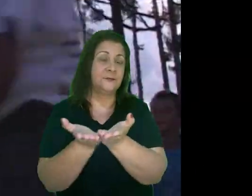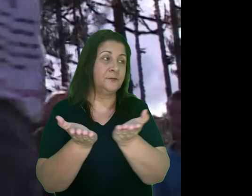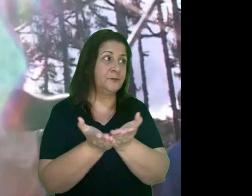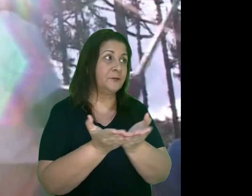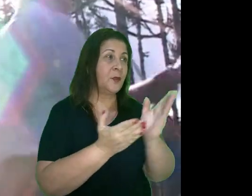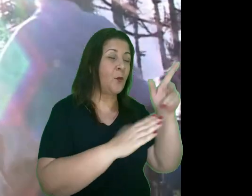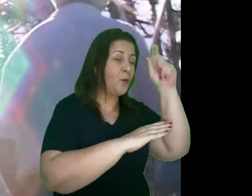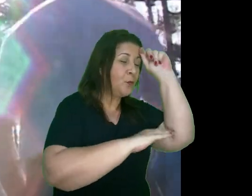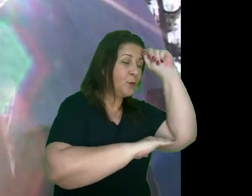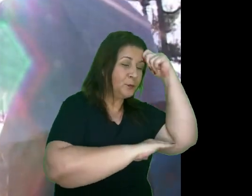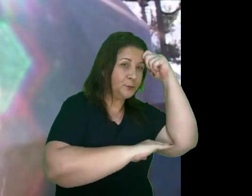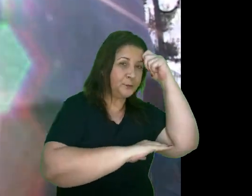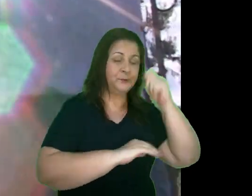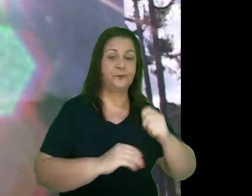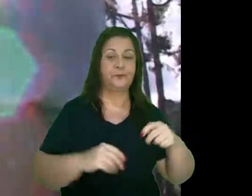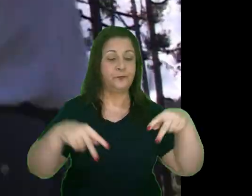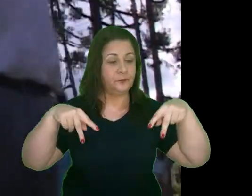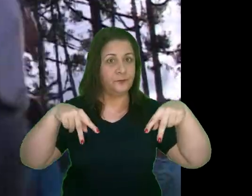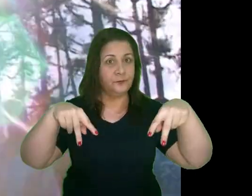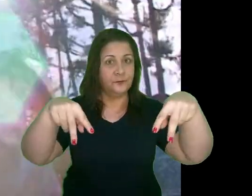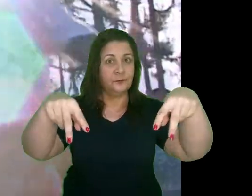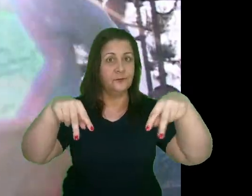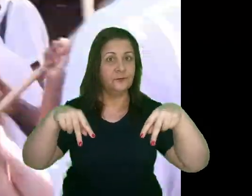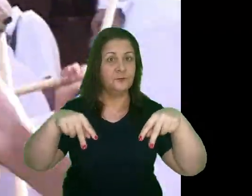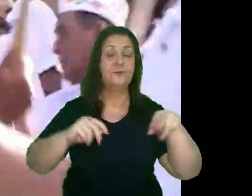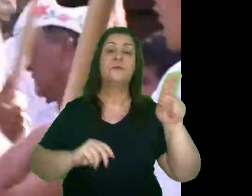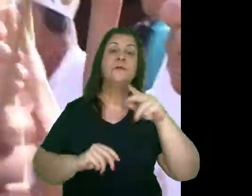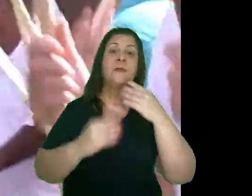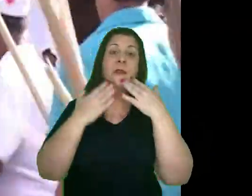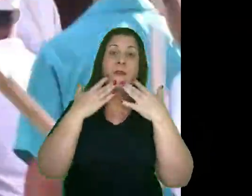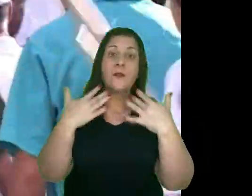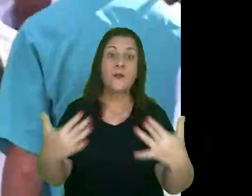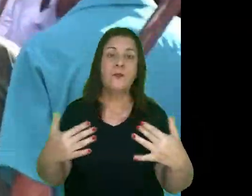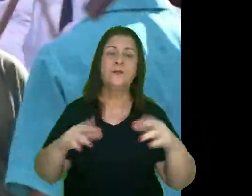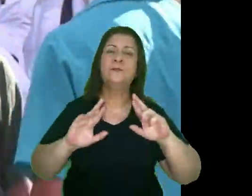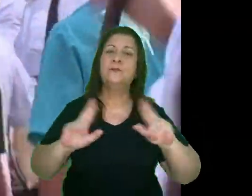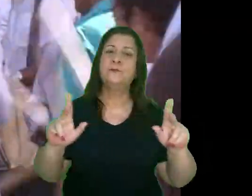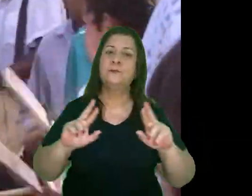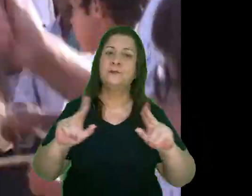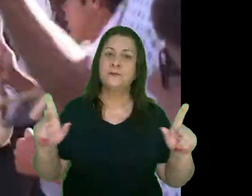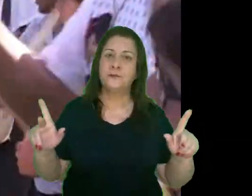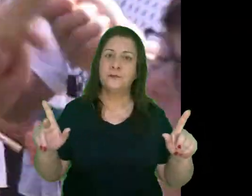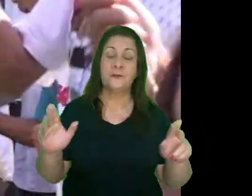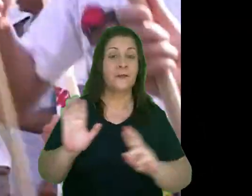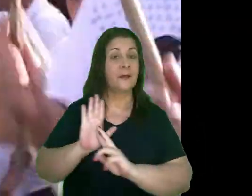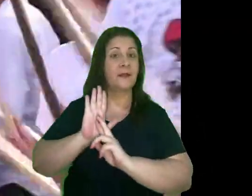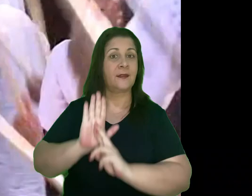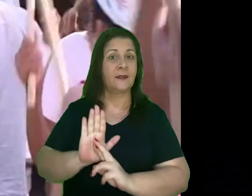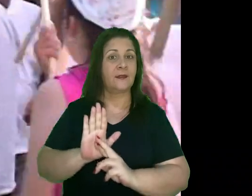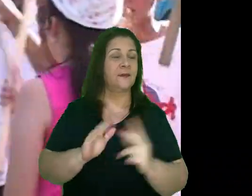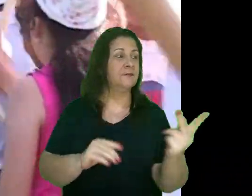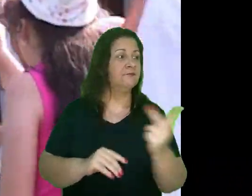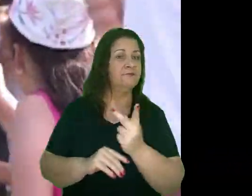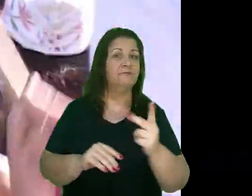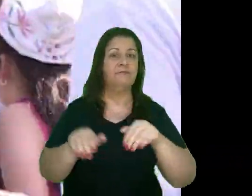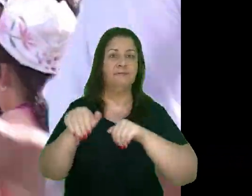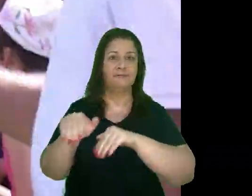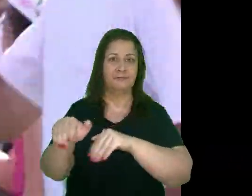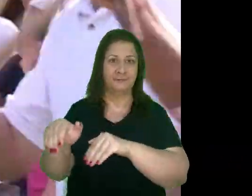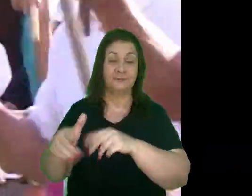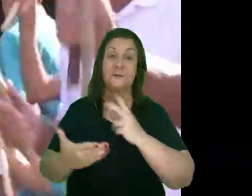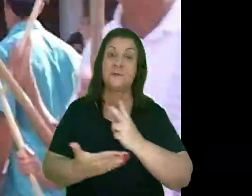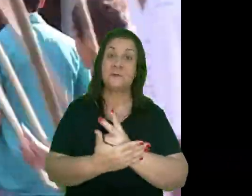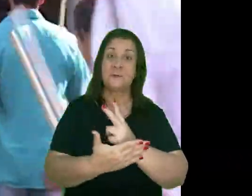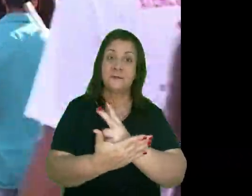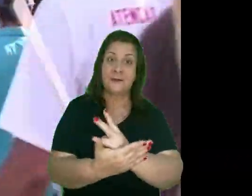dois pelotões, dançando em duas fileiras, usando cores diferentes de fitas, representando os dois exércitos.